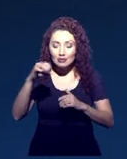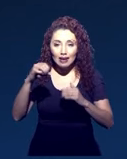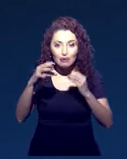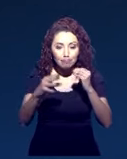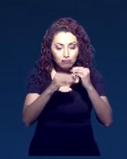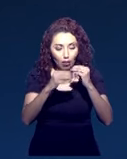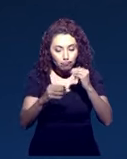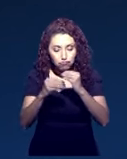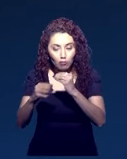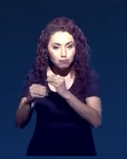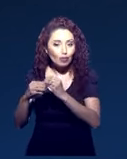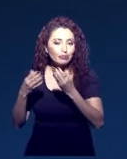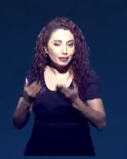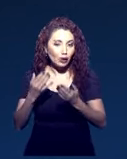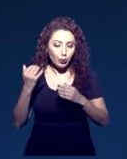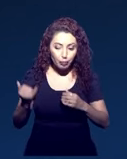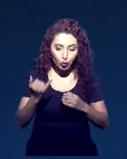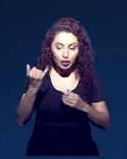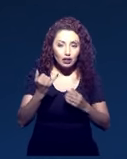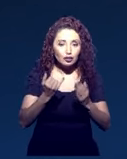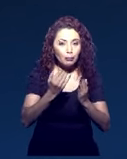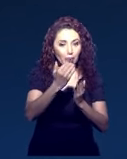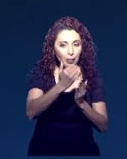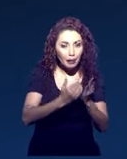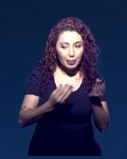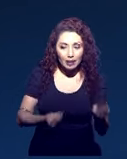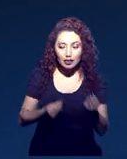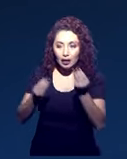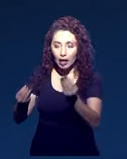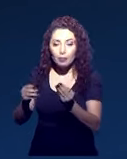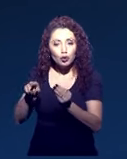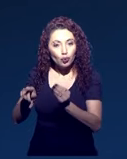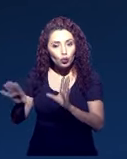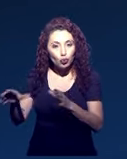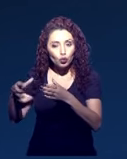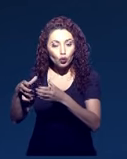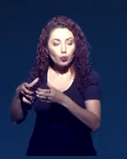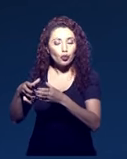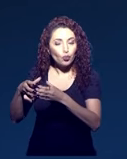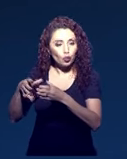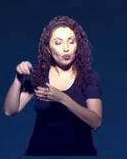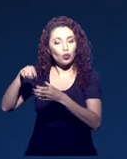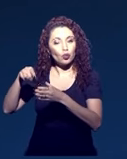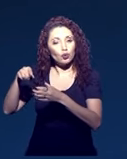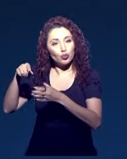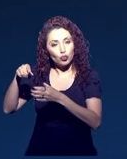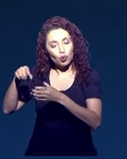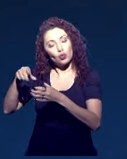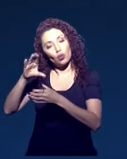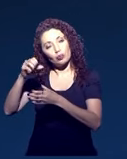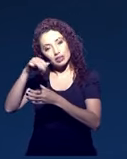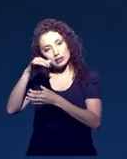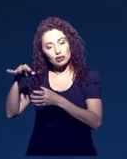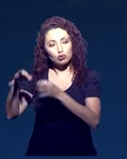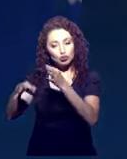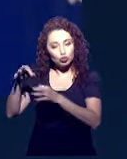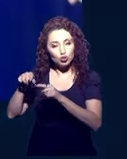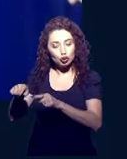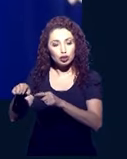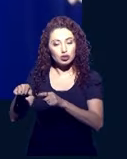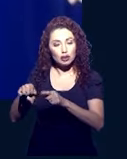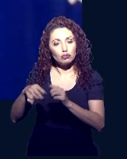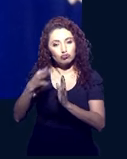é muito importante que ela chegue à comissão de constitução e justiça amanhã com o texto mais proximamente negociado